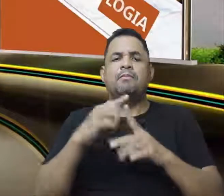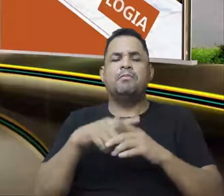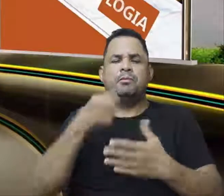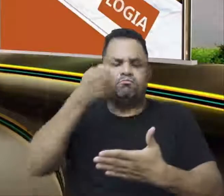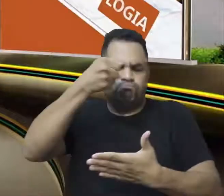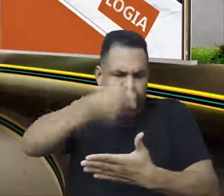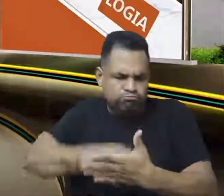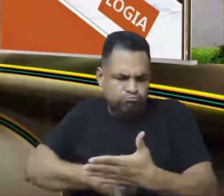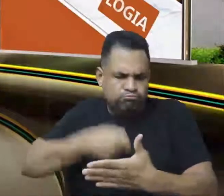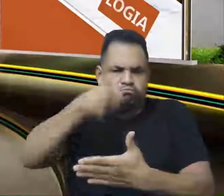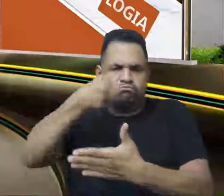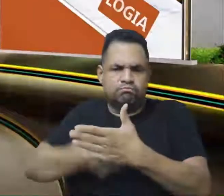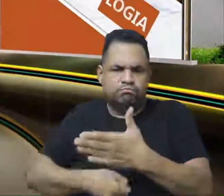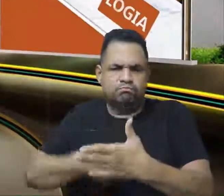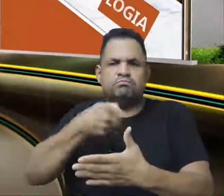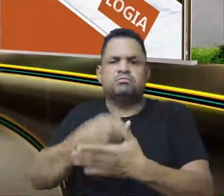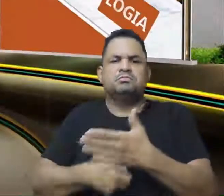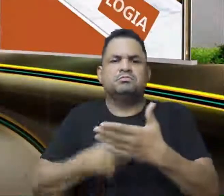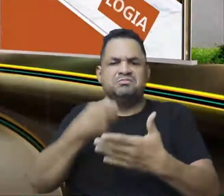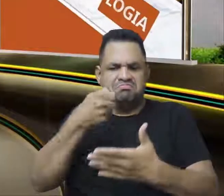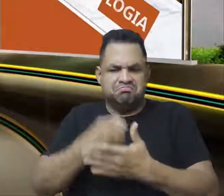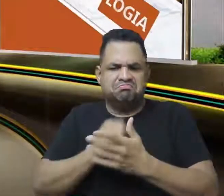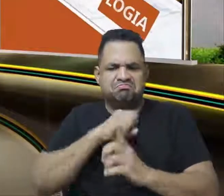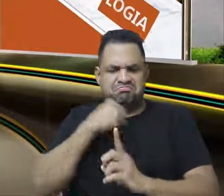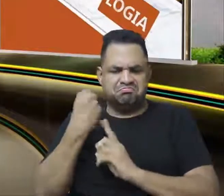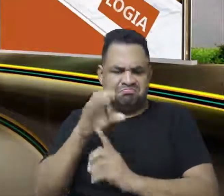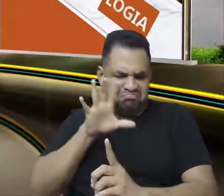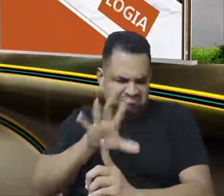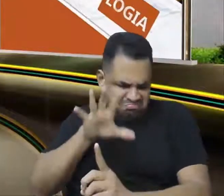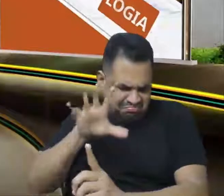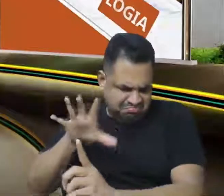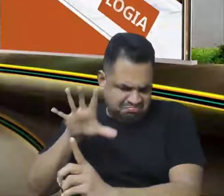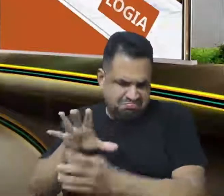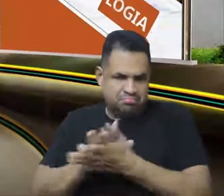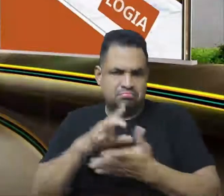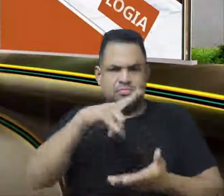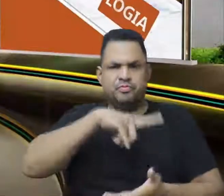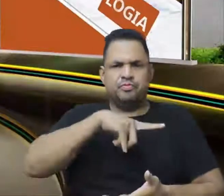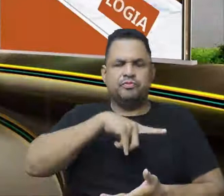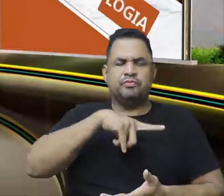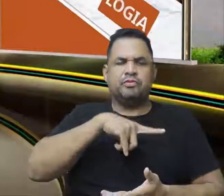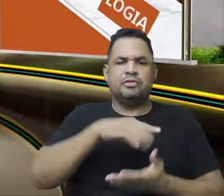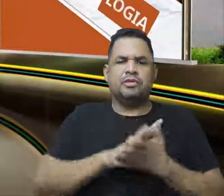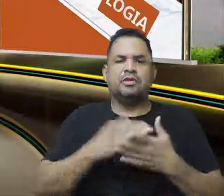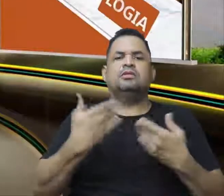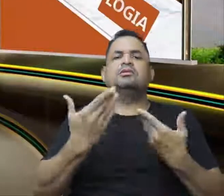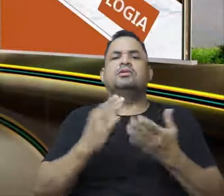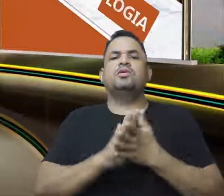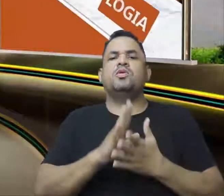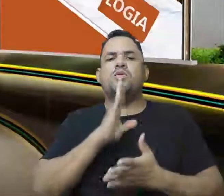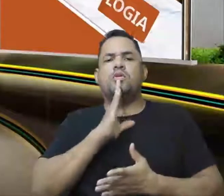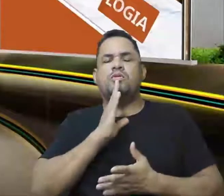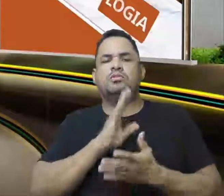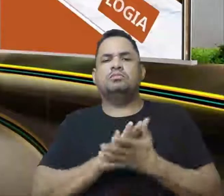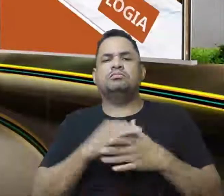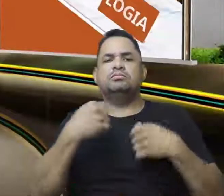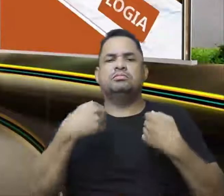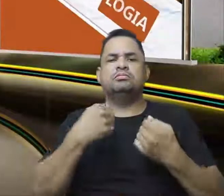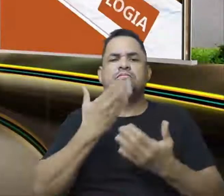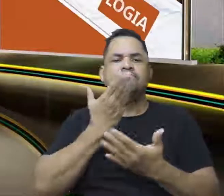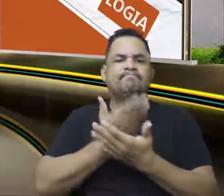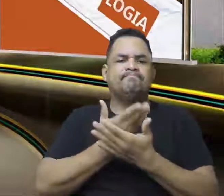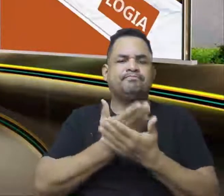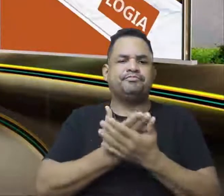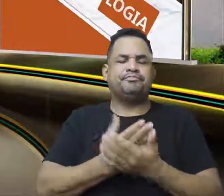a coleção né a sociedade ela vai te se obrigando ali a ter que ter mais conhecimento até que estudar a